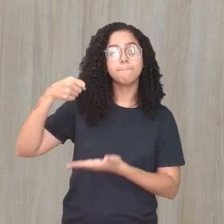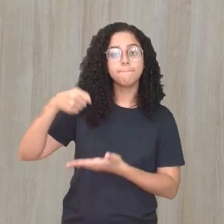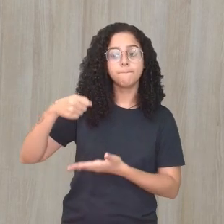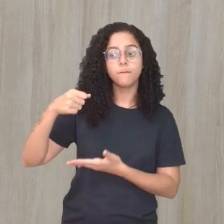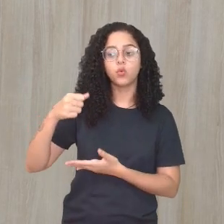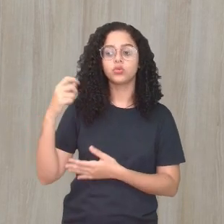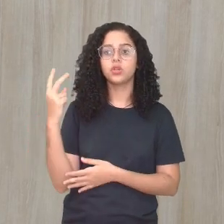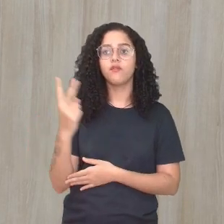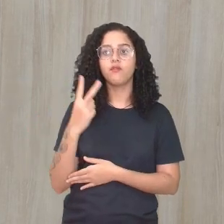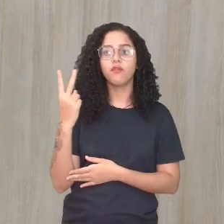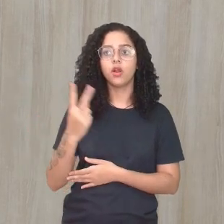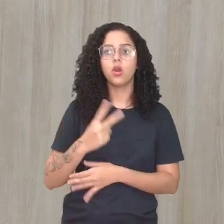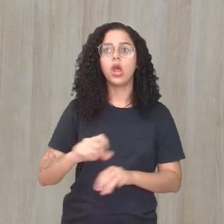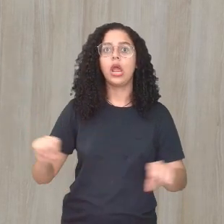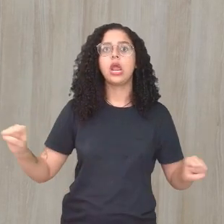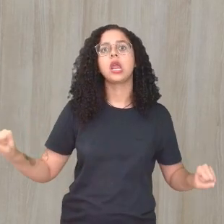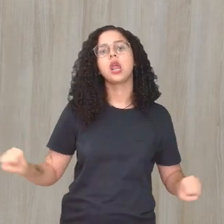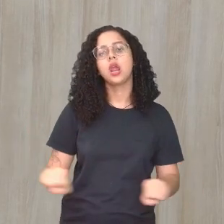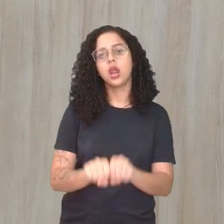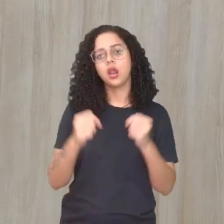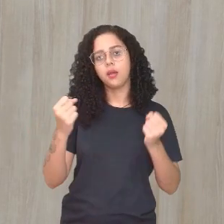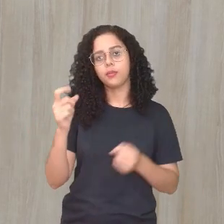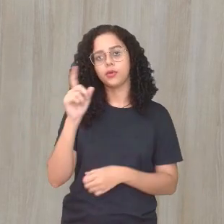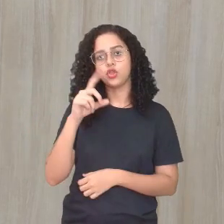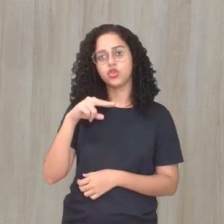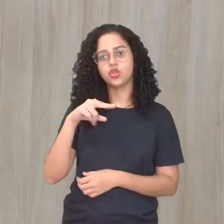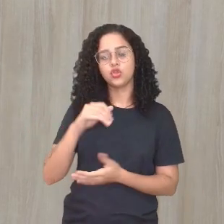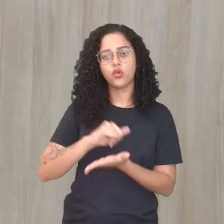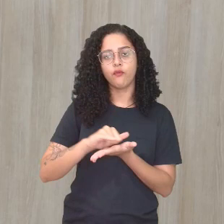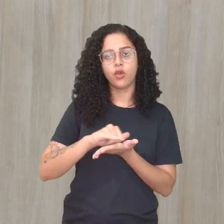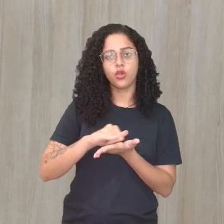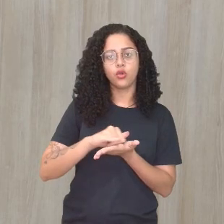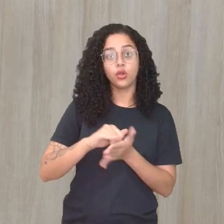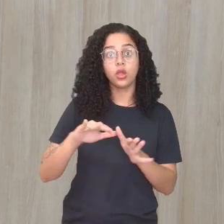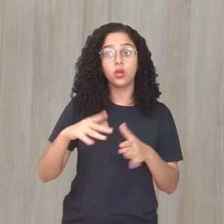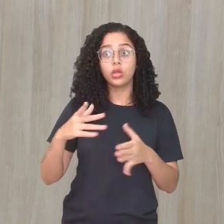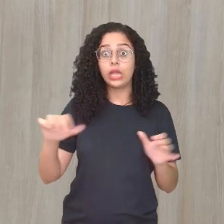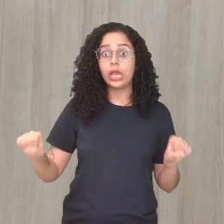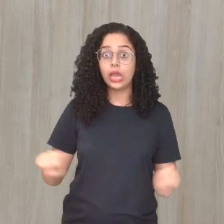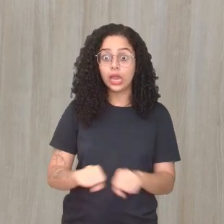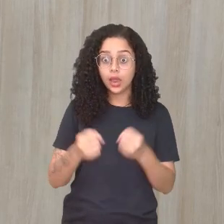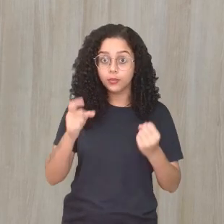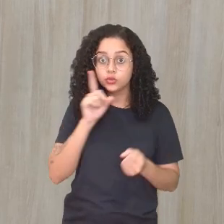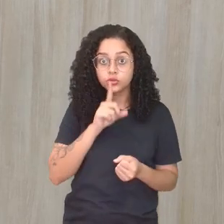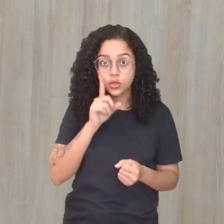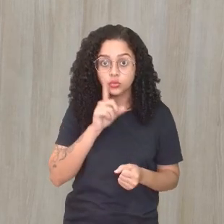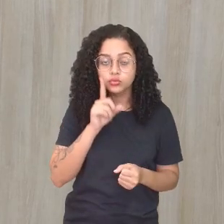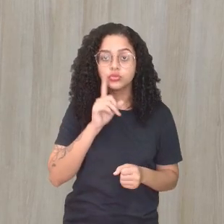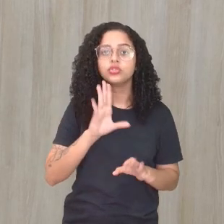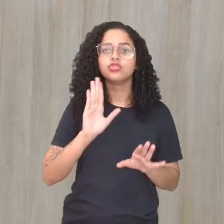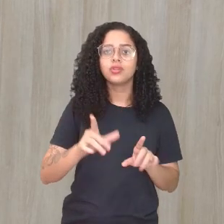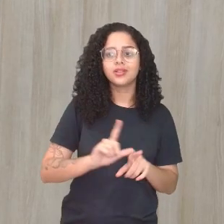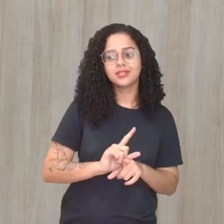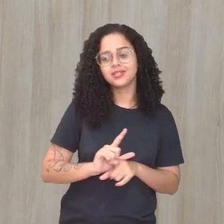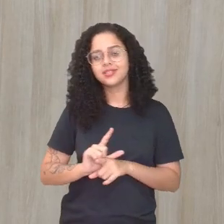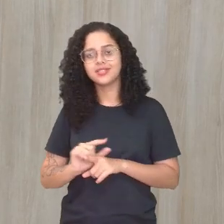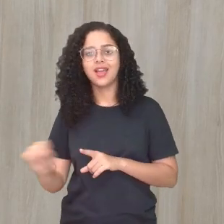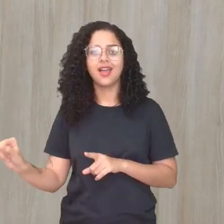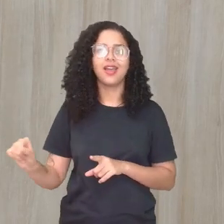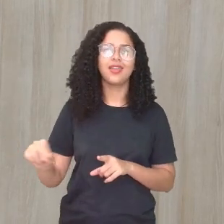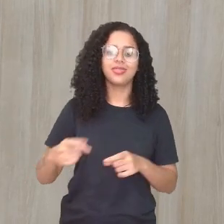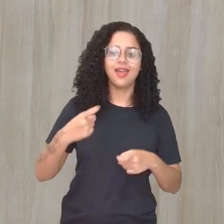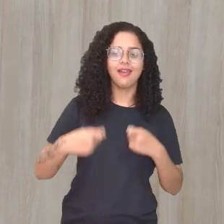Nova York, ela quebra. E quando ela quebra, tudo ali, ó, Estados Unidos tinha saído já da Primeira Guerra, né,